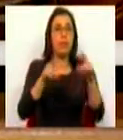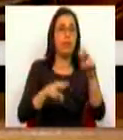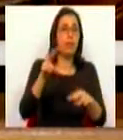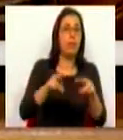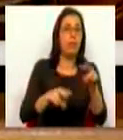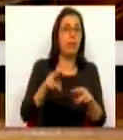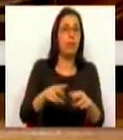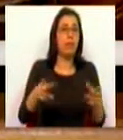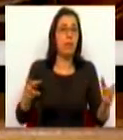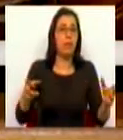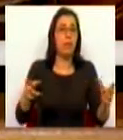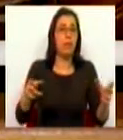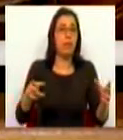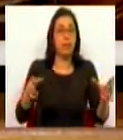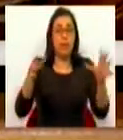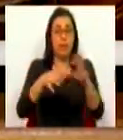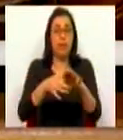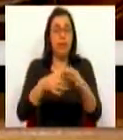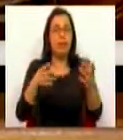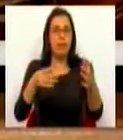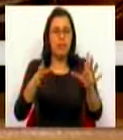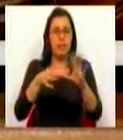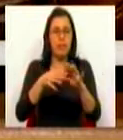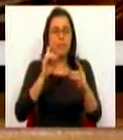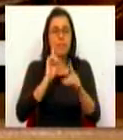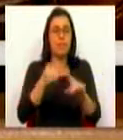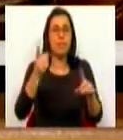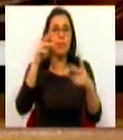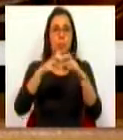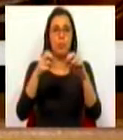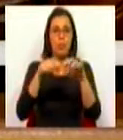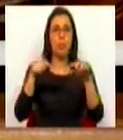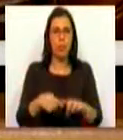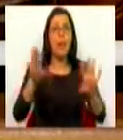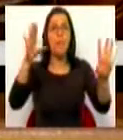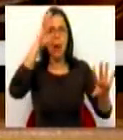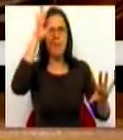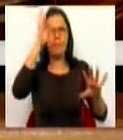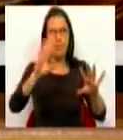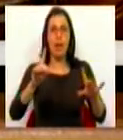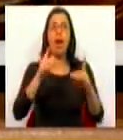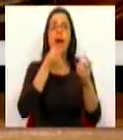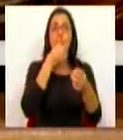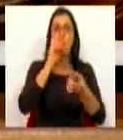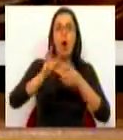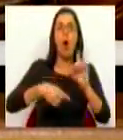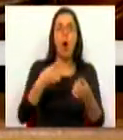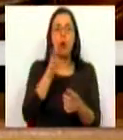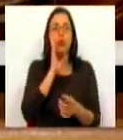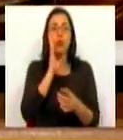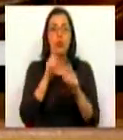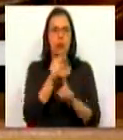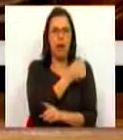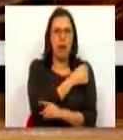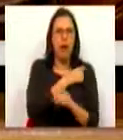mais eficaz e intrusiva. Em si mesmo, isto não é um problema, mas sabem igualmente muito bem como viram